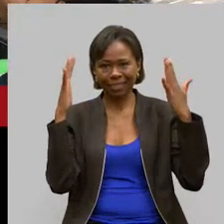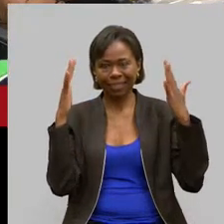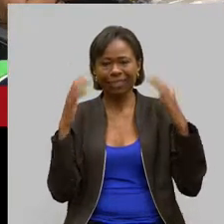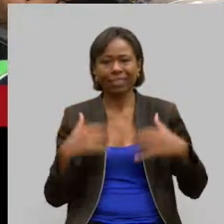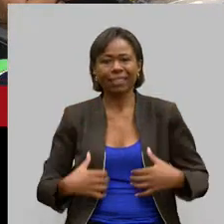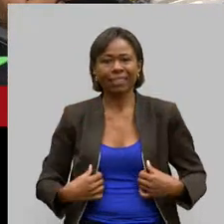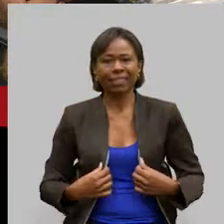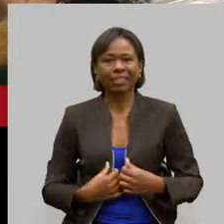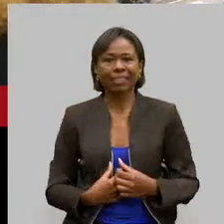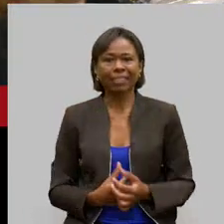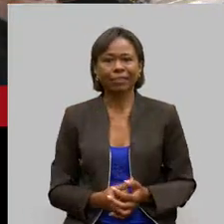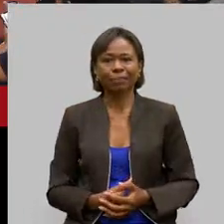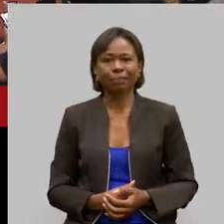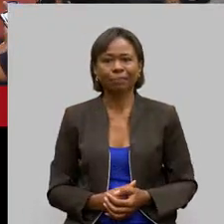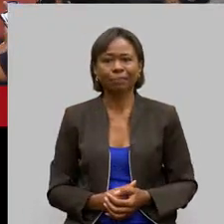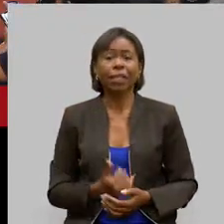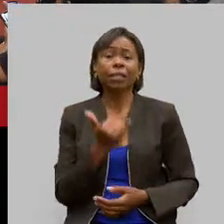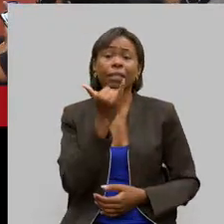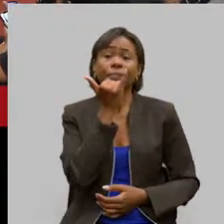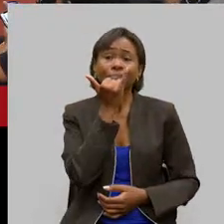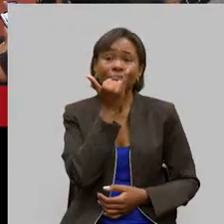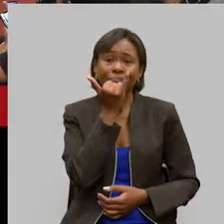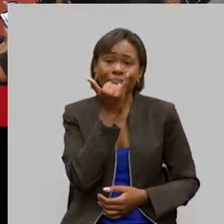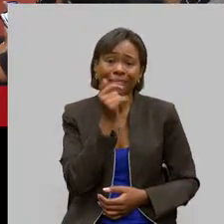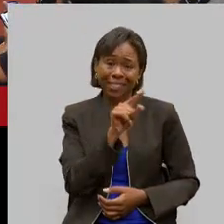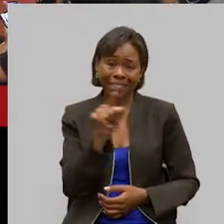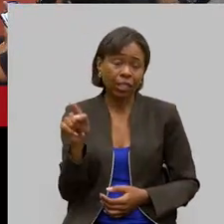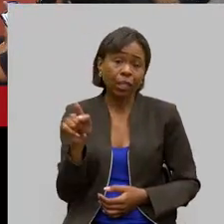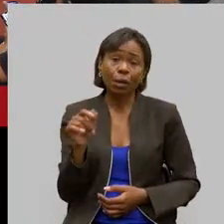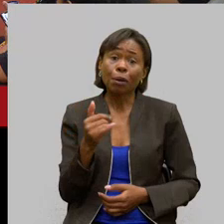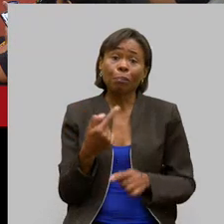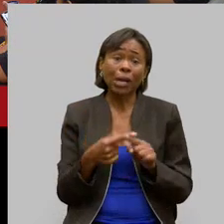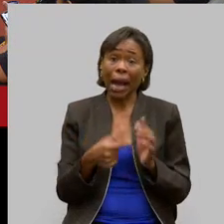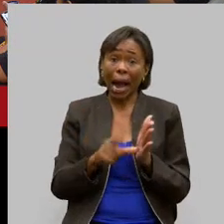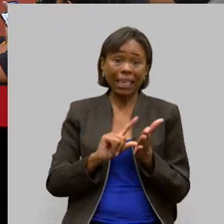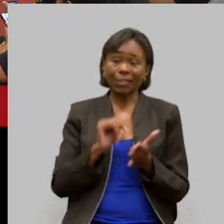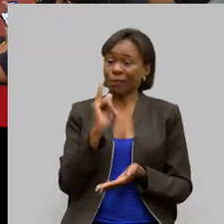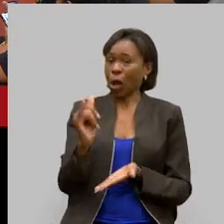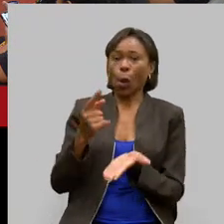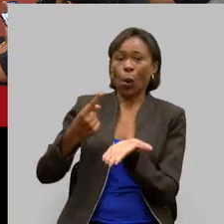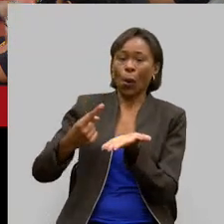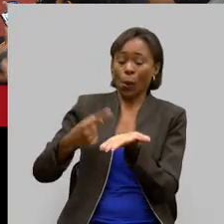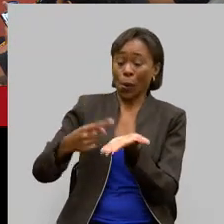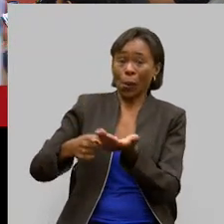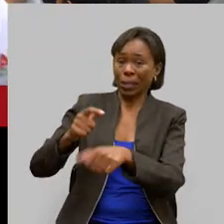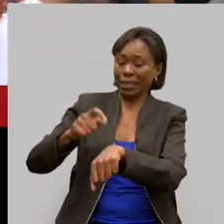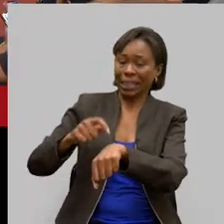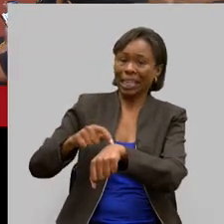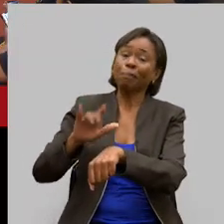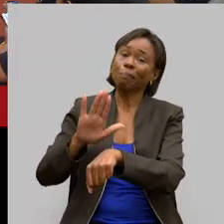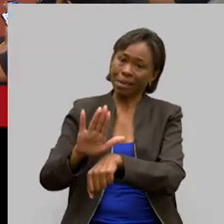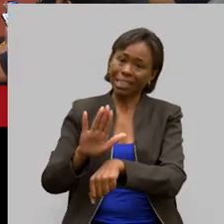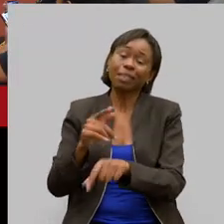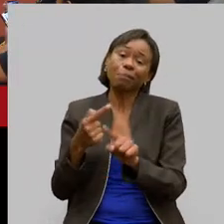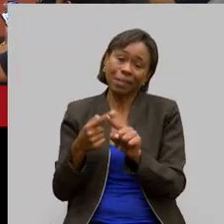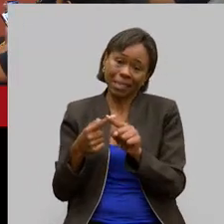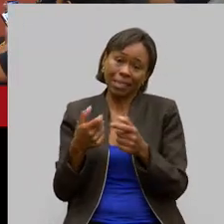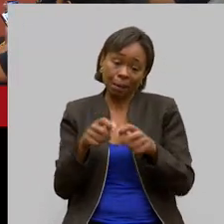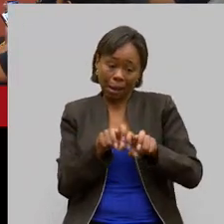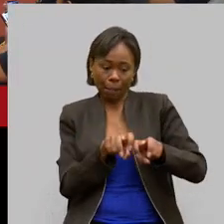eh eu peço desculpa viu gente que a gente não combinou com questão de tempo mas é só pra gente orientar aqui porque nós temos uma mesa bem